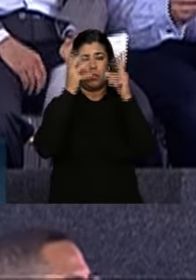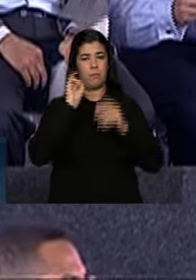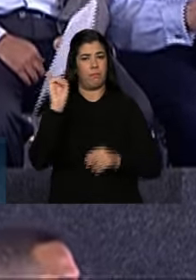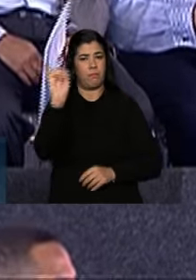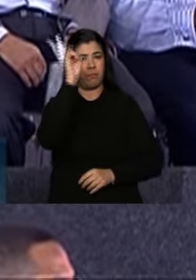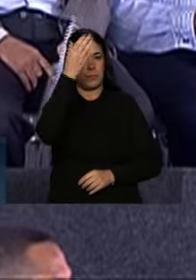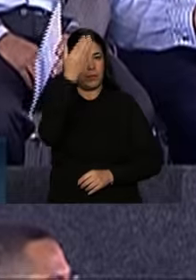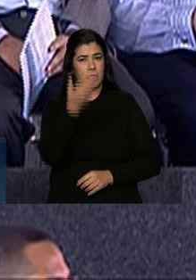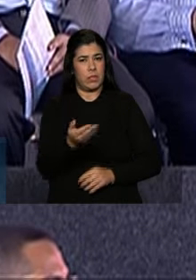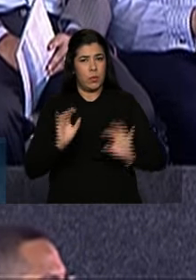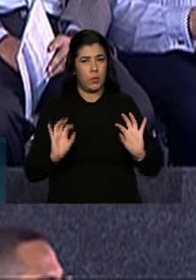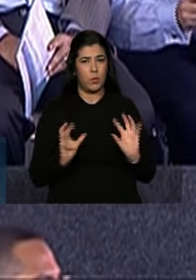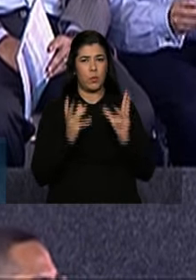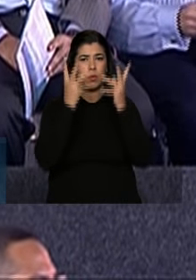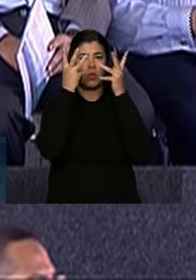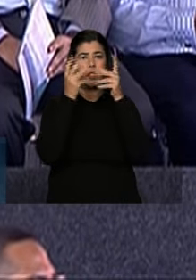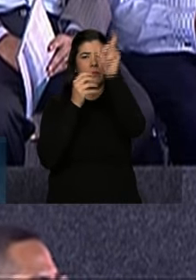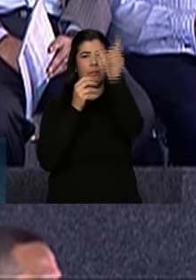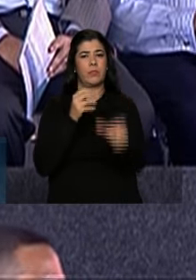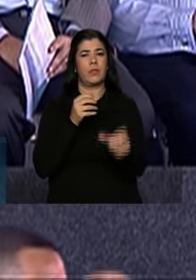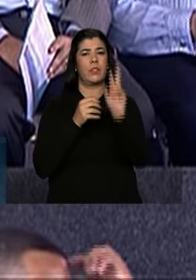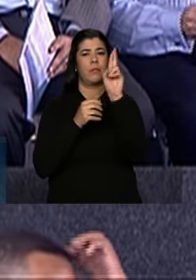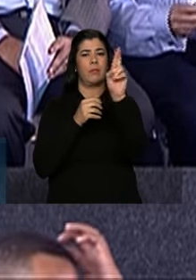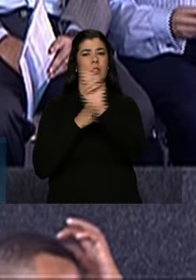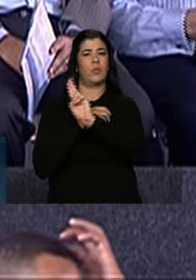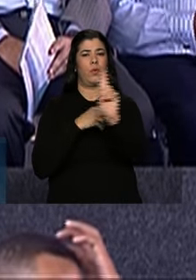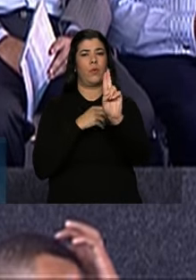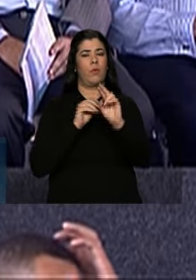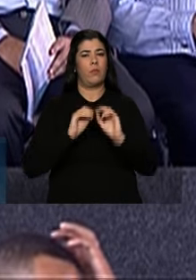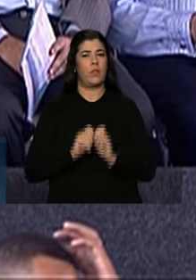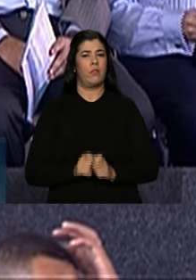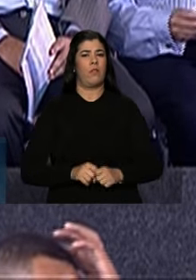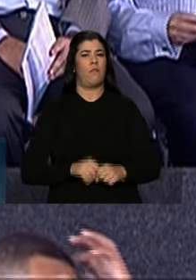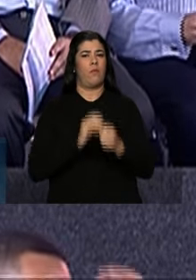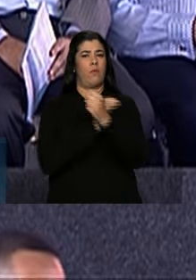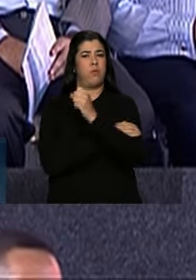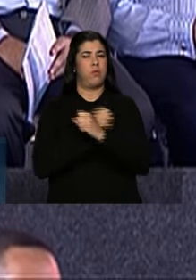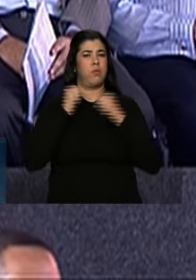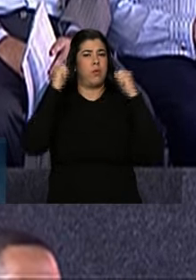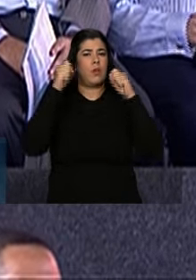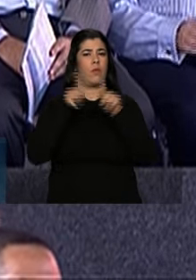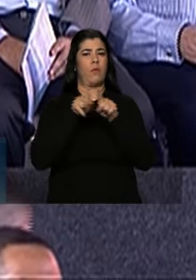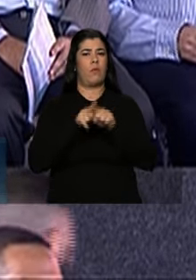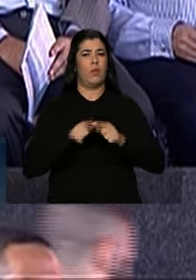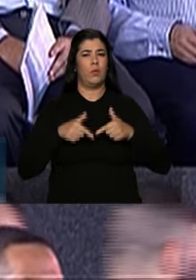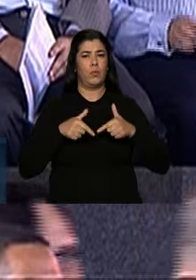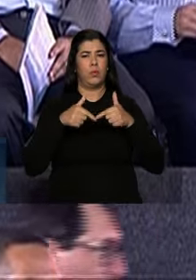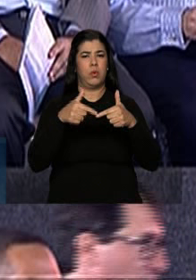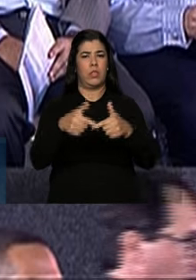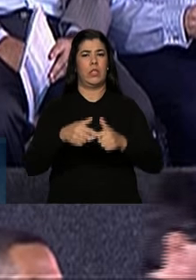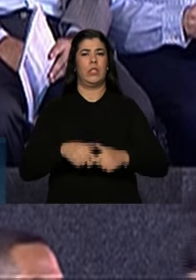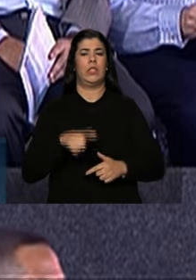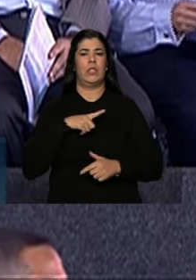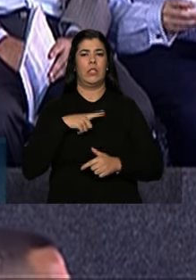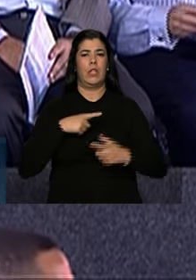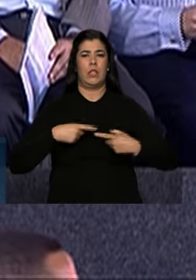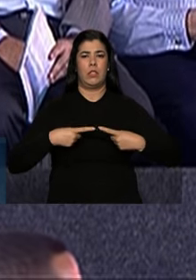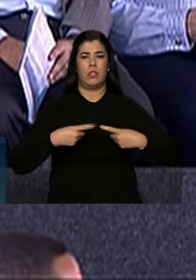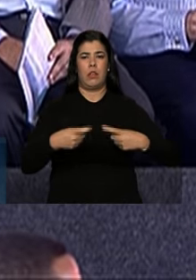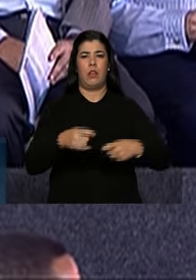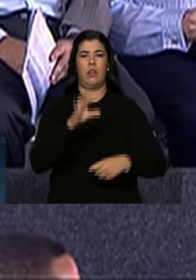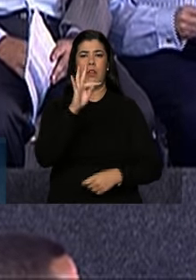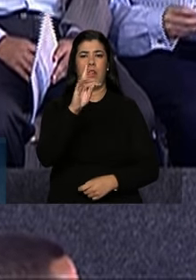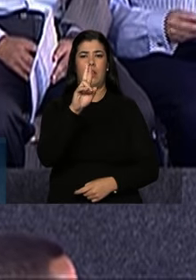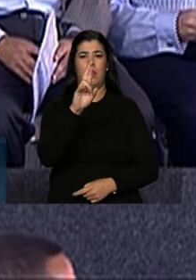grande marinheiro da Armada Imperial Brasileira, herói da Batalha Naval do Riachuelo durante a Guerra da Tríplice